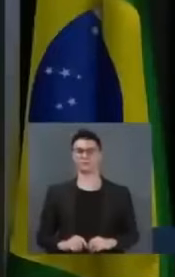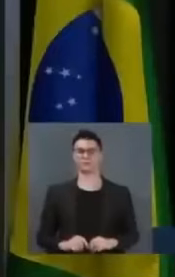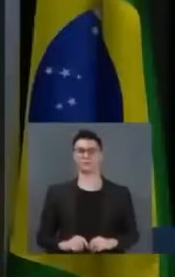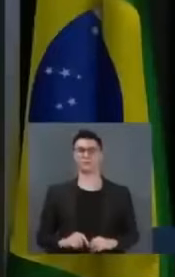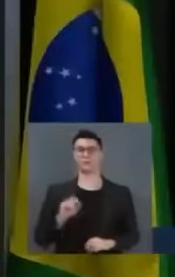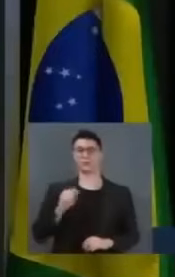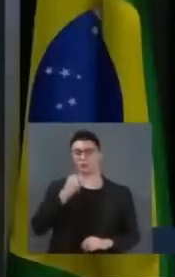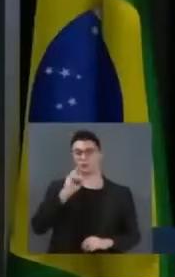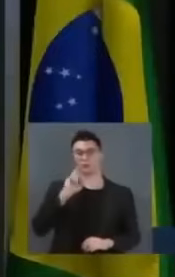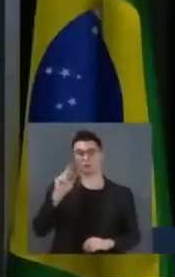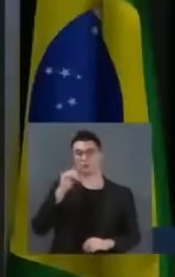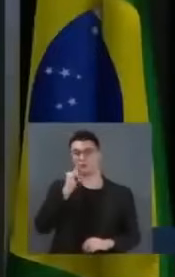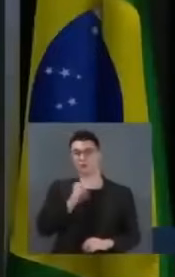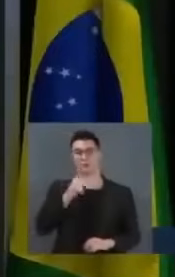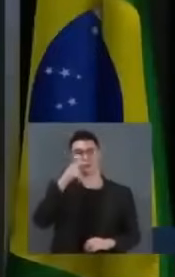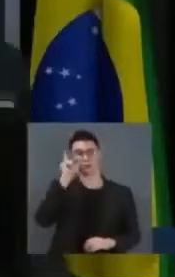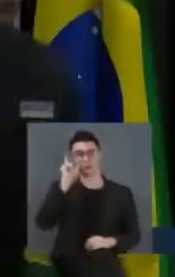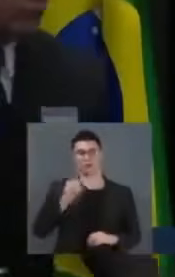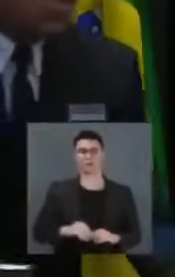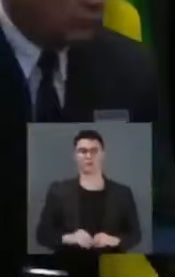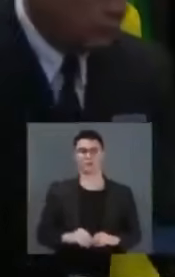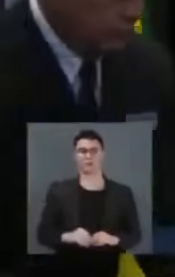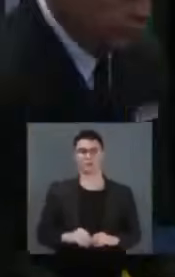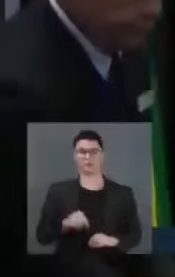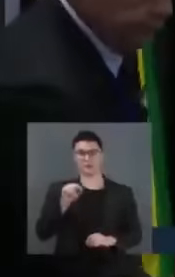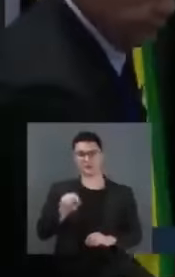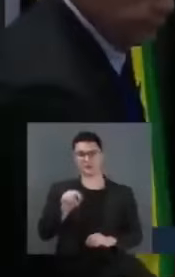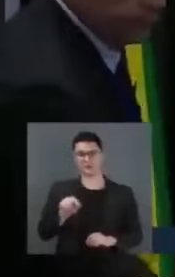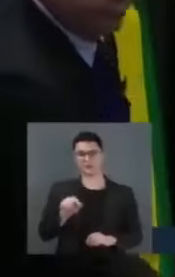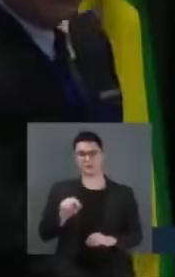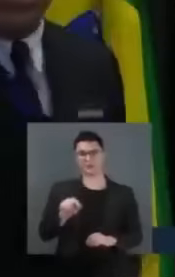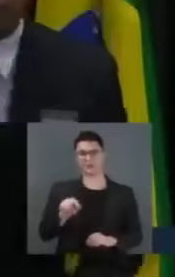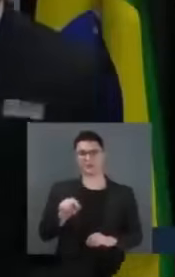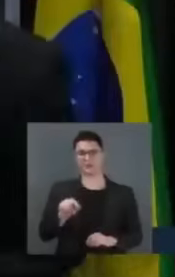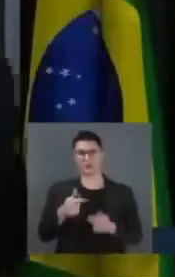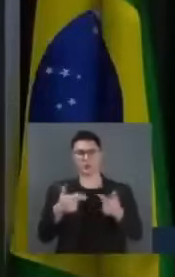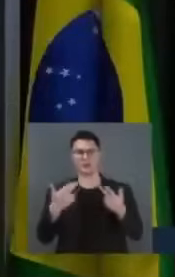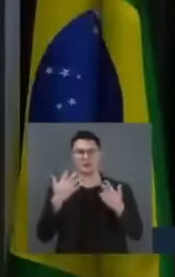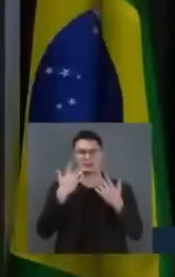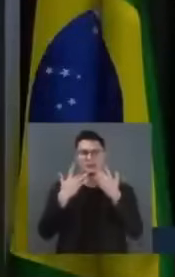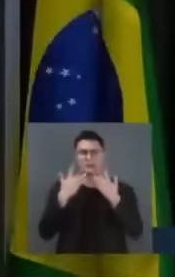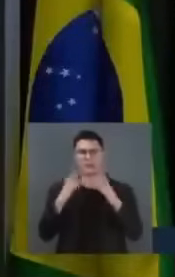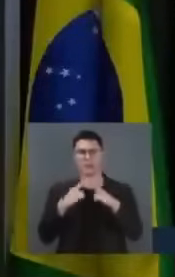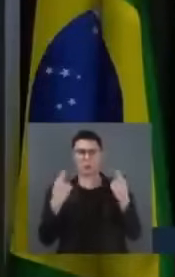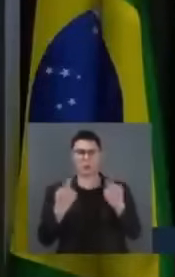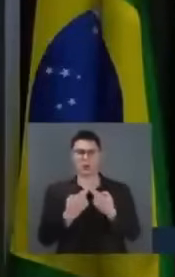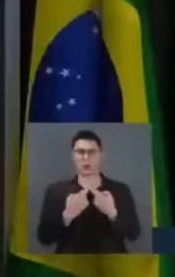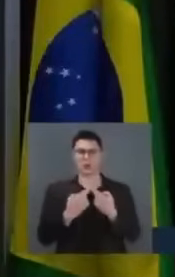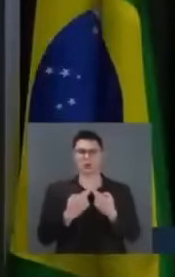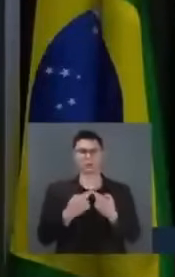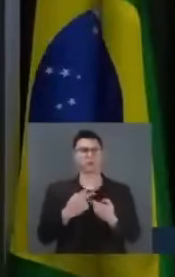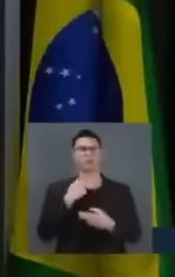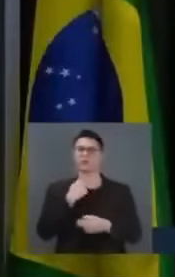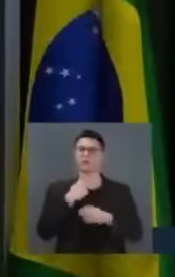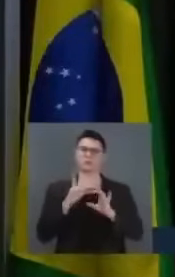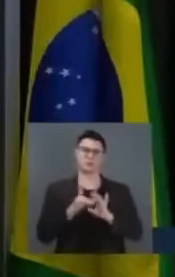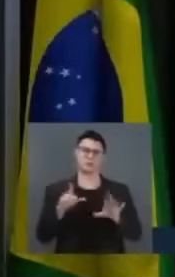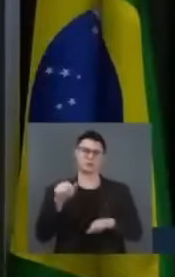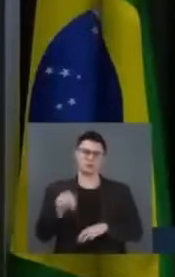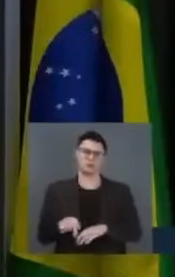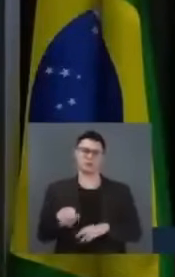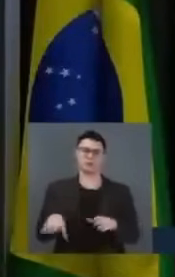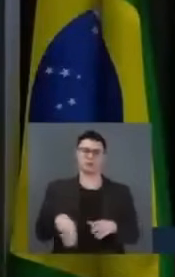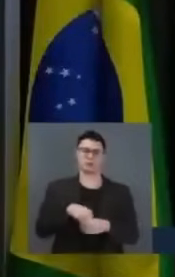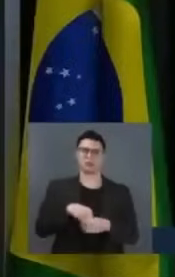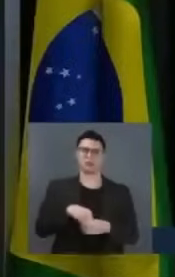palavras ontem que este tipo de encenação, este tipo de reunião não pode ser permitida aqui